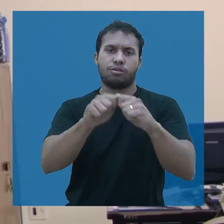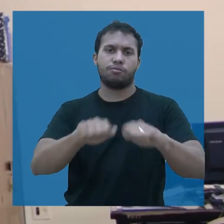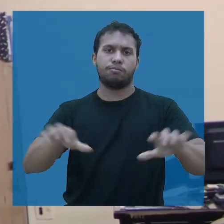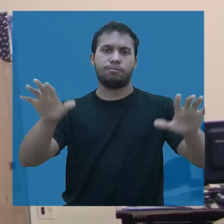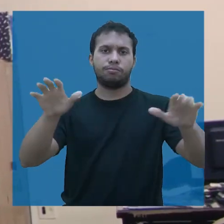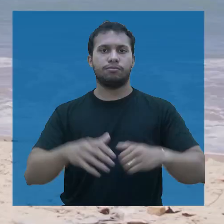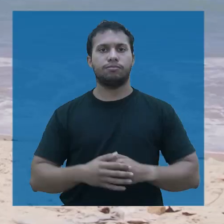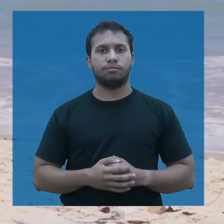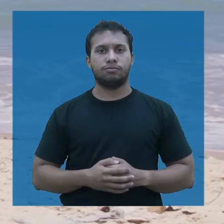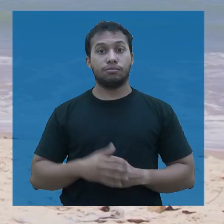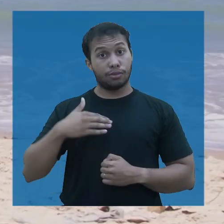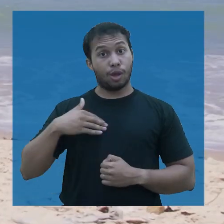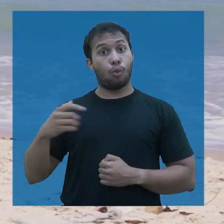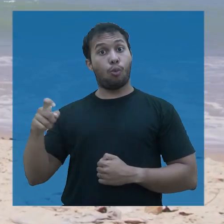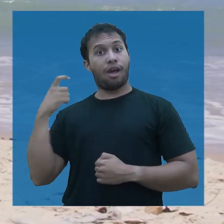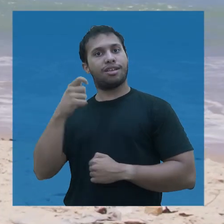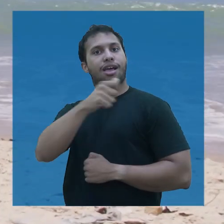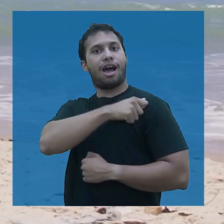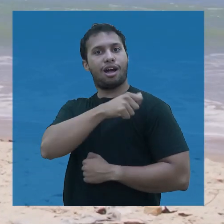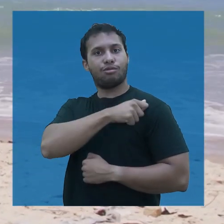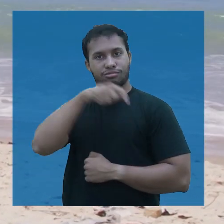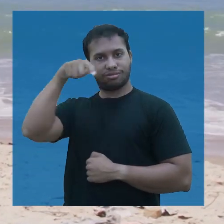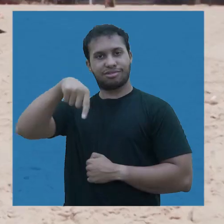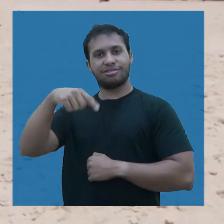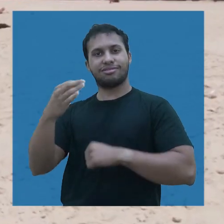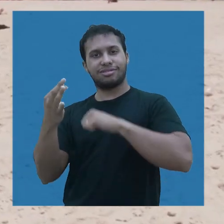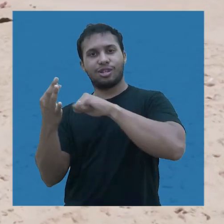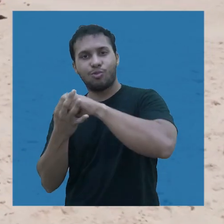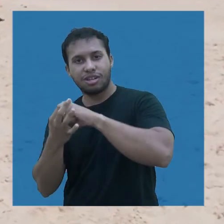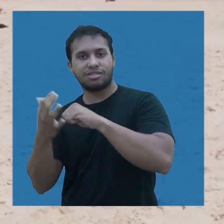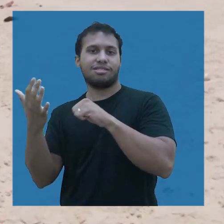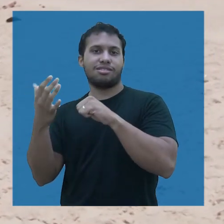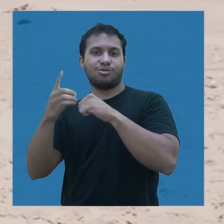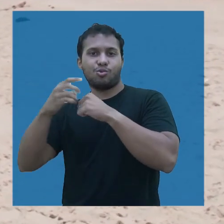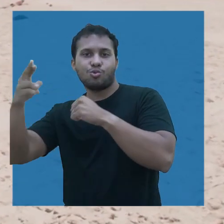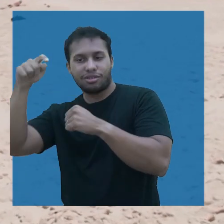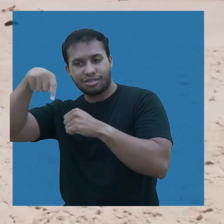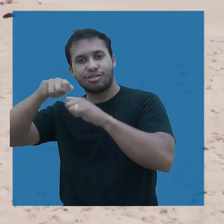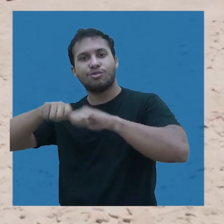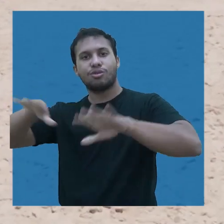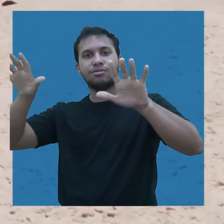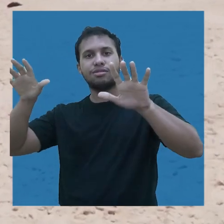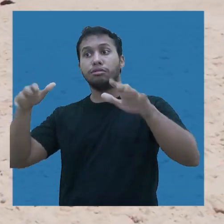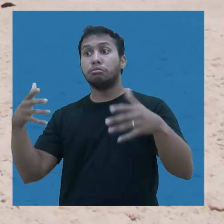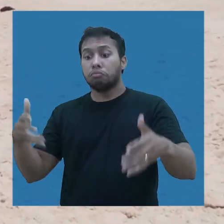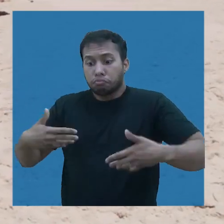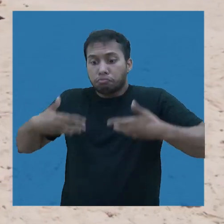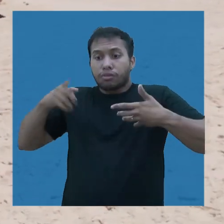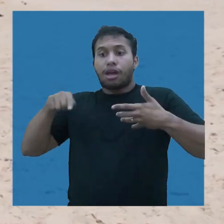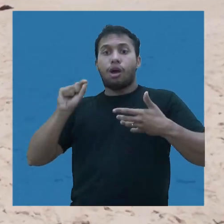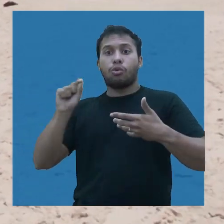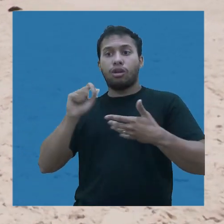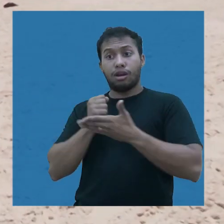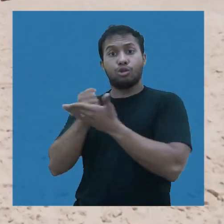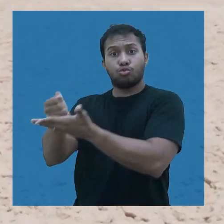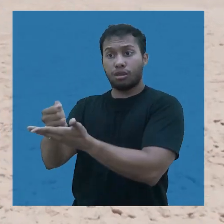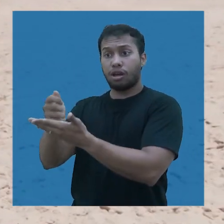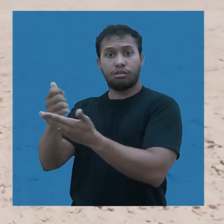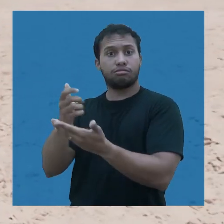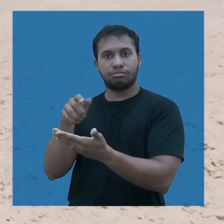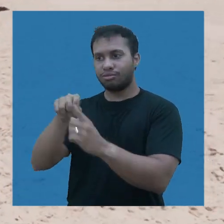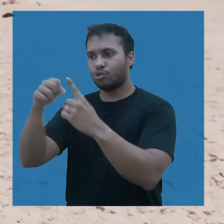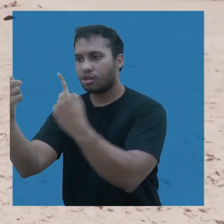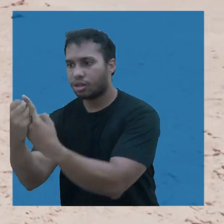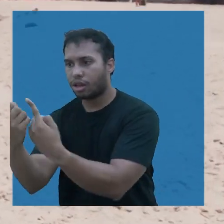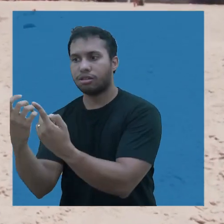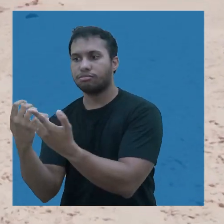a universidade. Fui aluno daqui da instituição, na graduação, do doutorado. O que me motiva é dar o retorno justamente